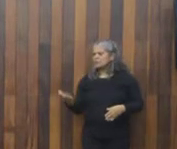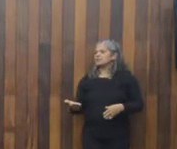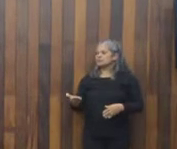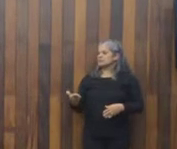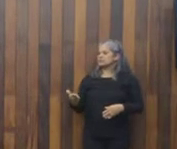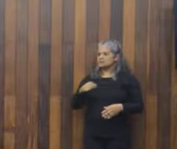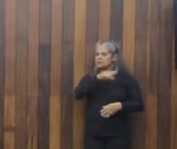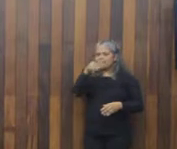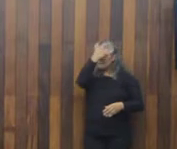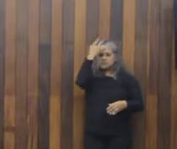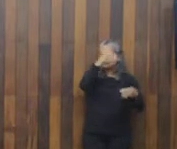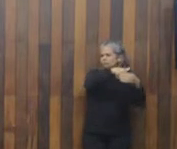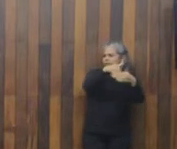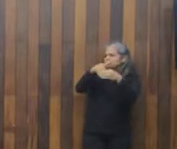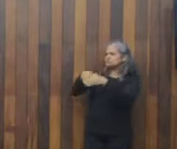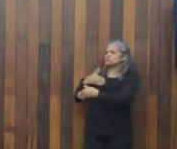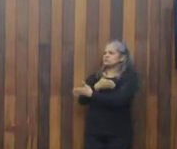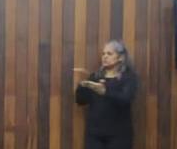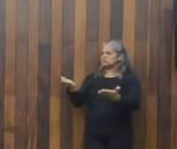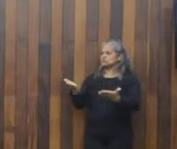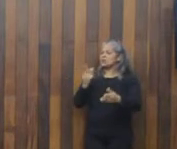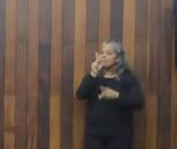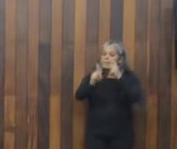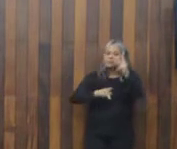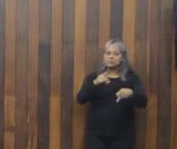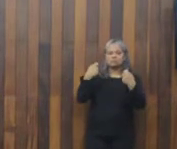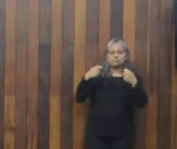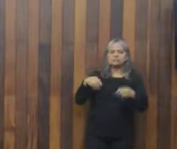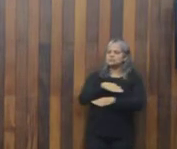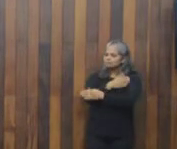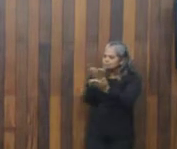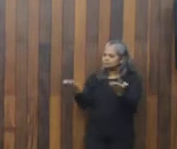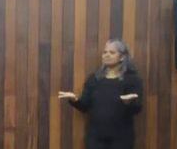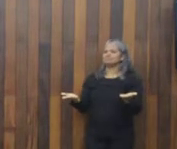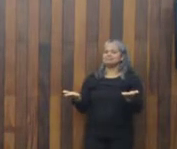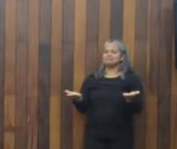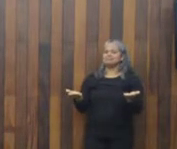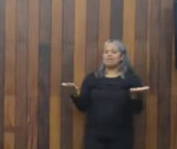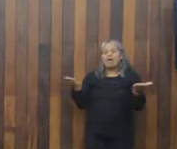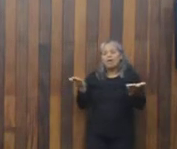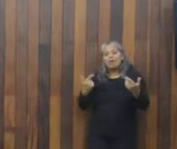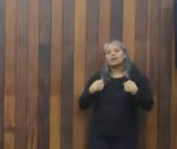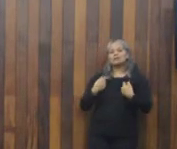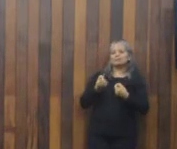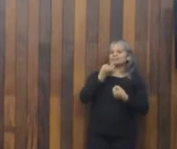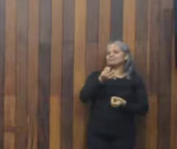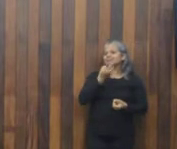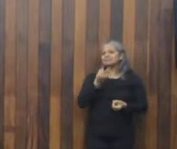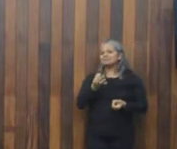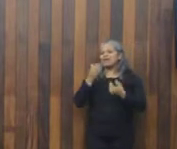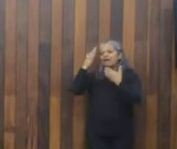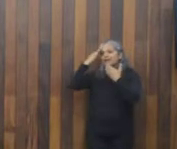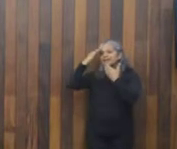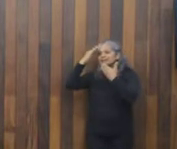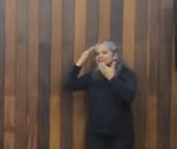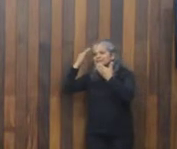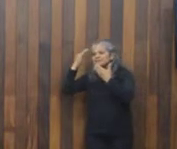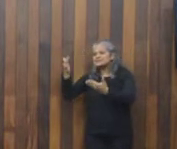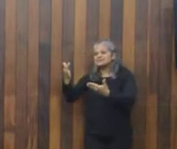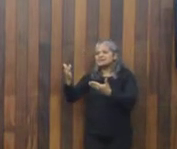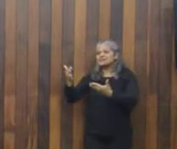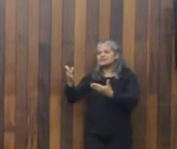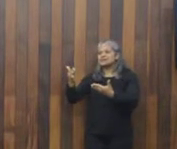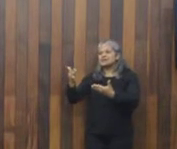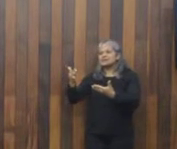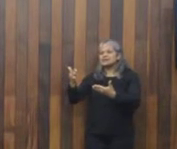em vocês. E a população precisa de vocês. Então, meu discurso é agradecer, primeiramente, a Deus, porque sem